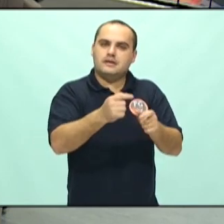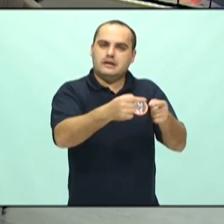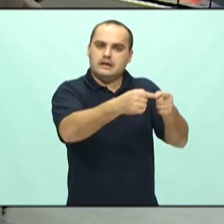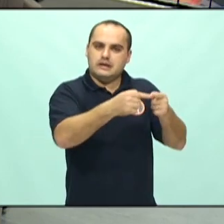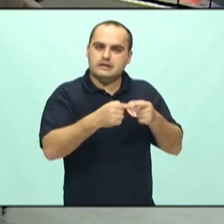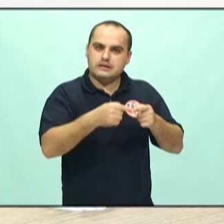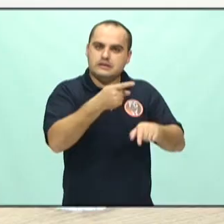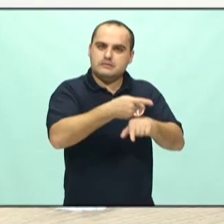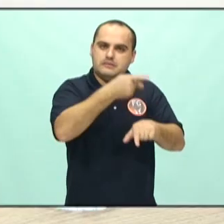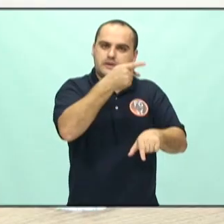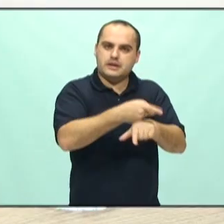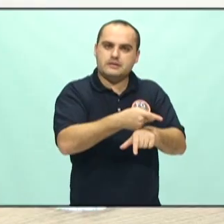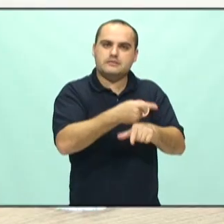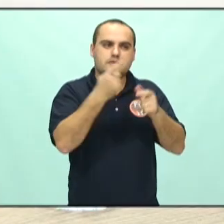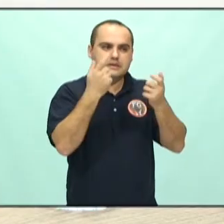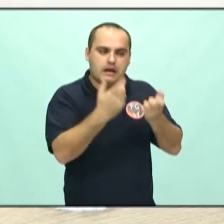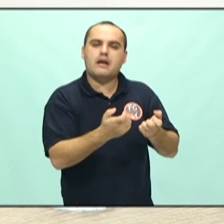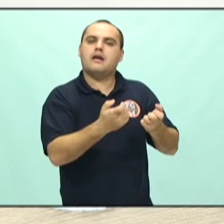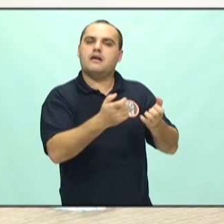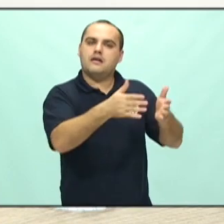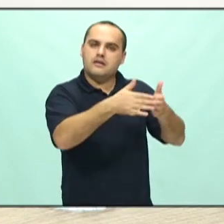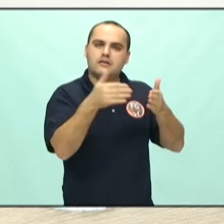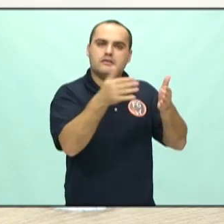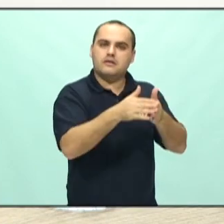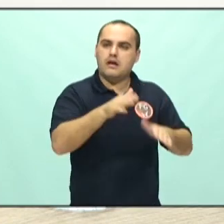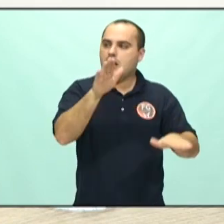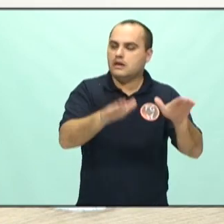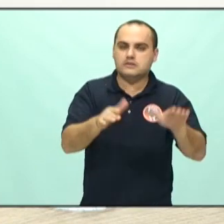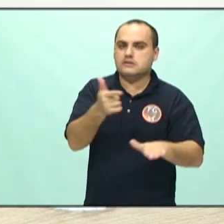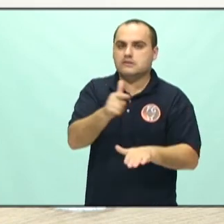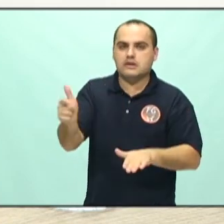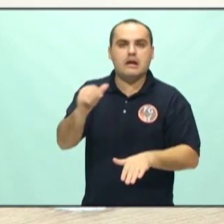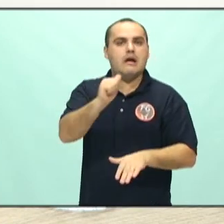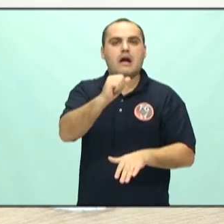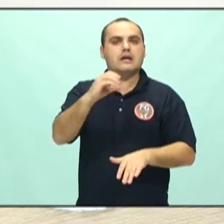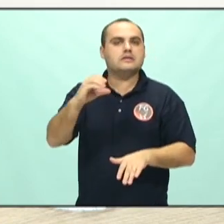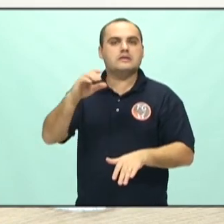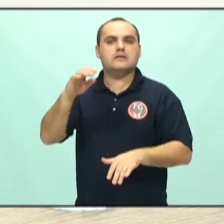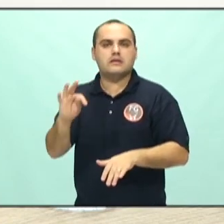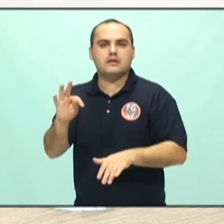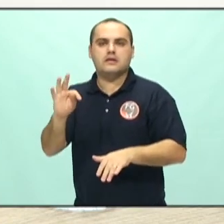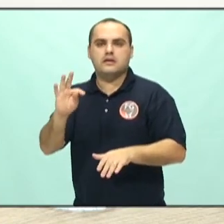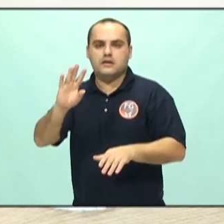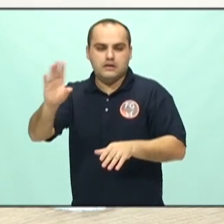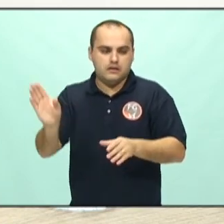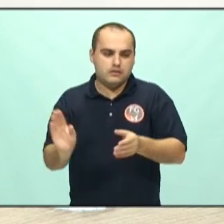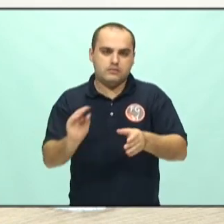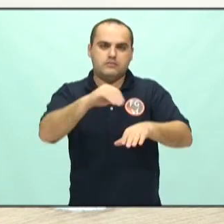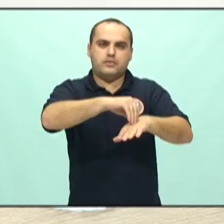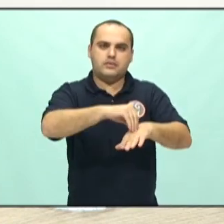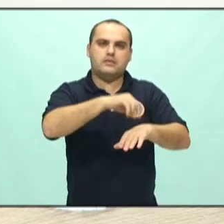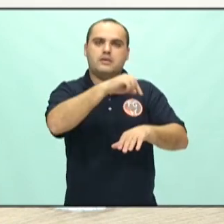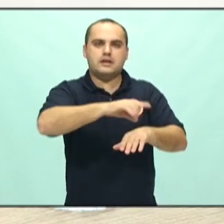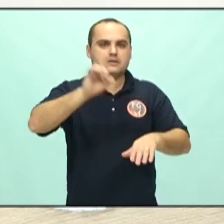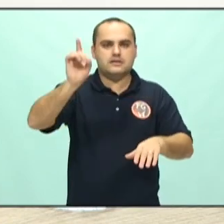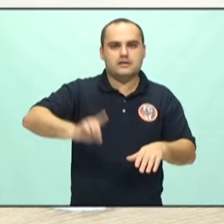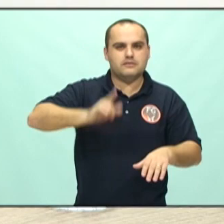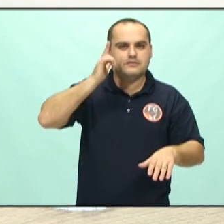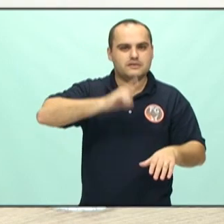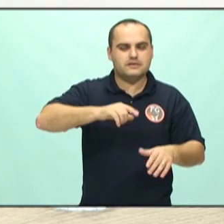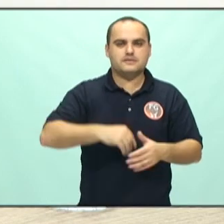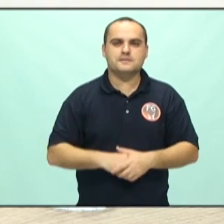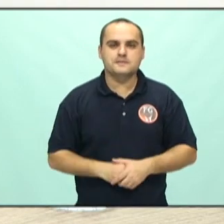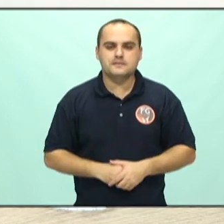tendo uma peça de reposição, que é o servidor ACT na educação, para estar podendo conceder esse direito. Então agora o